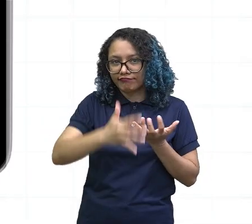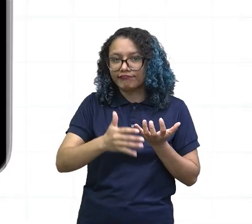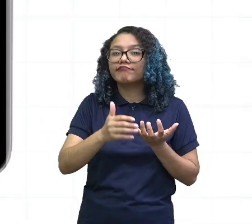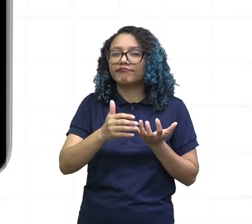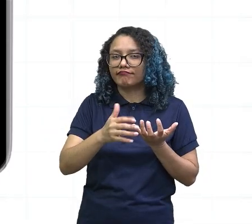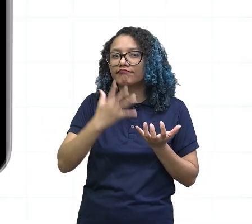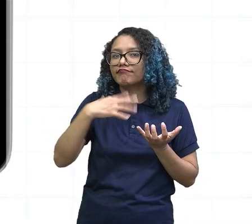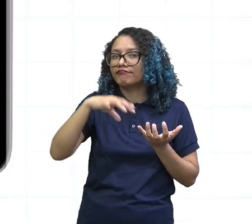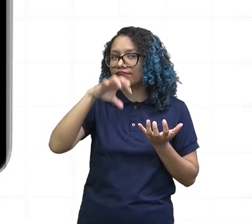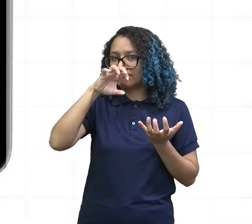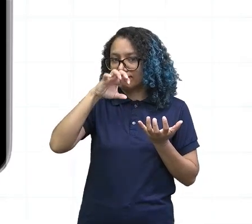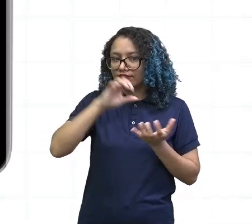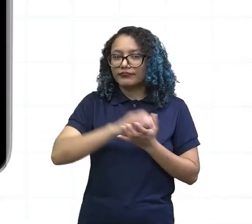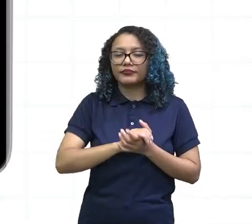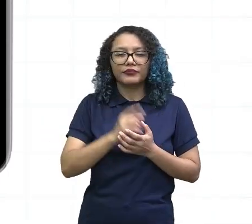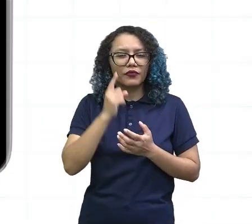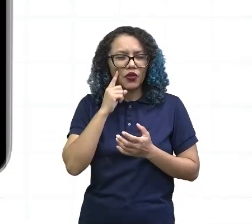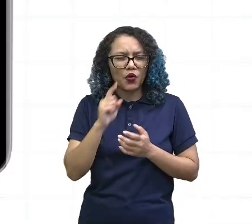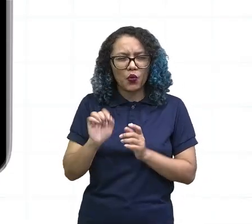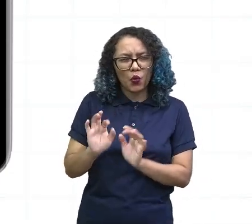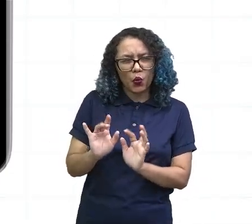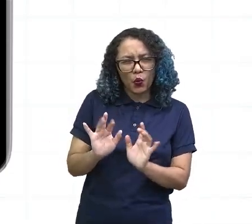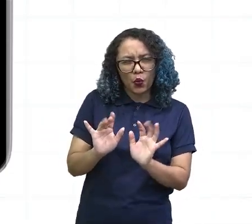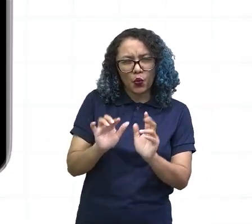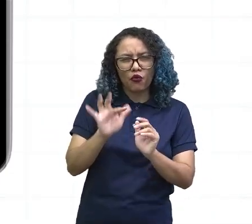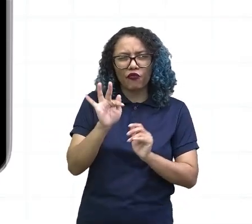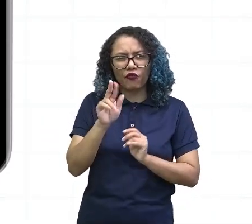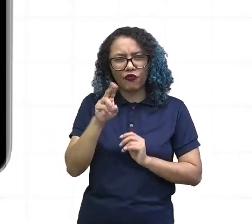né? Essas fumaças, né, liberando ali